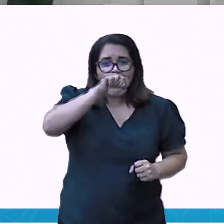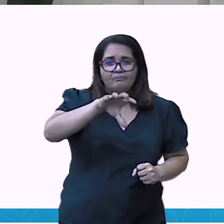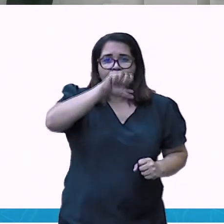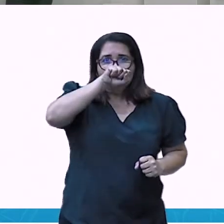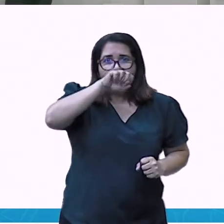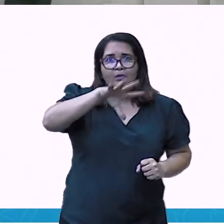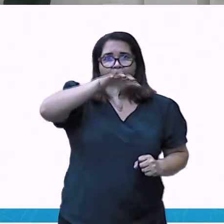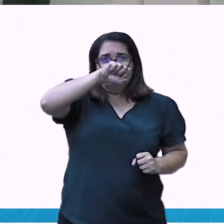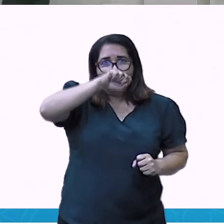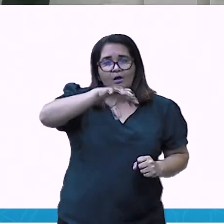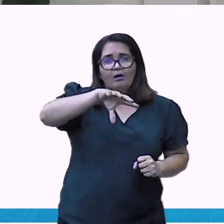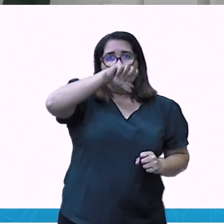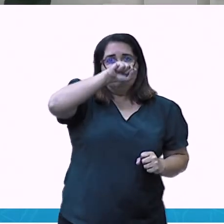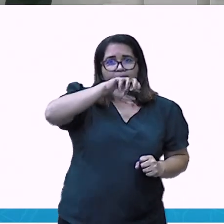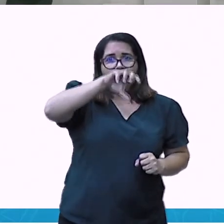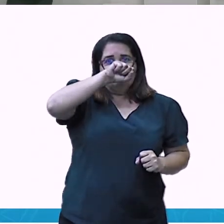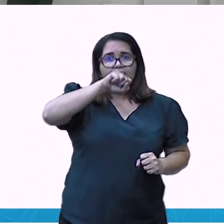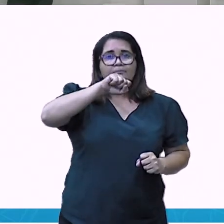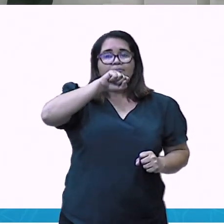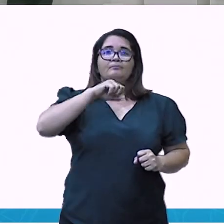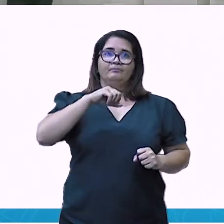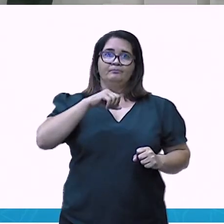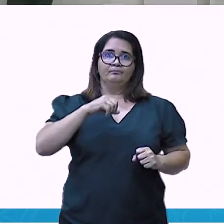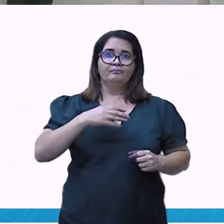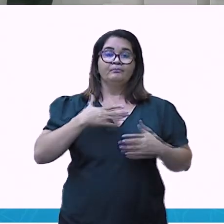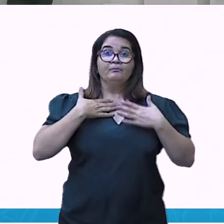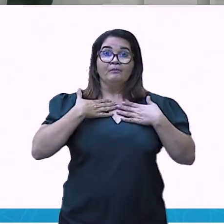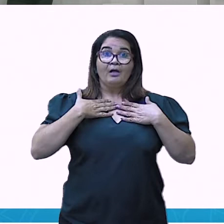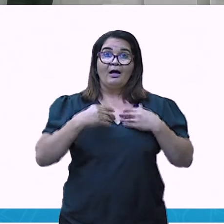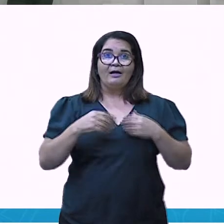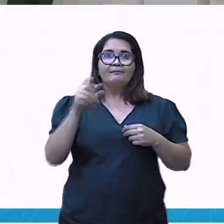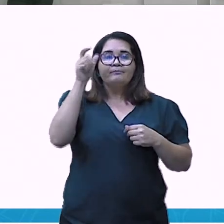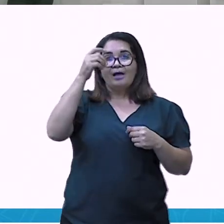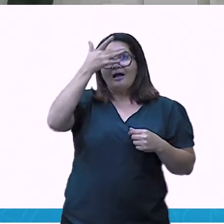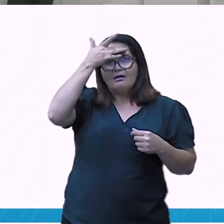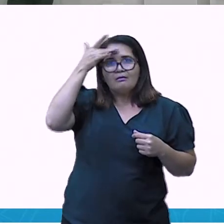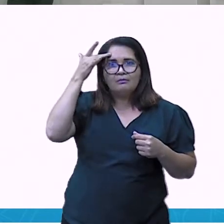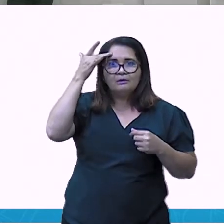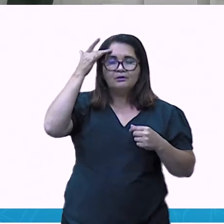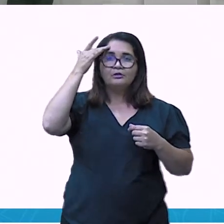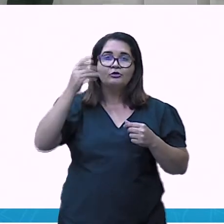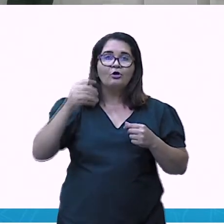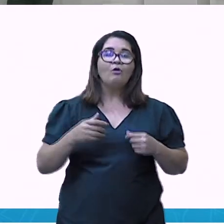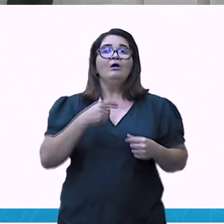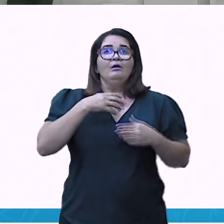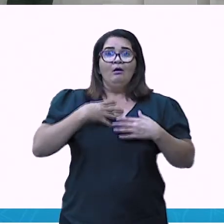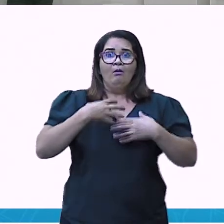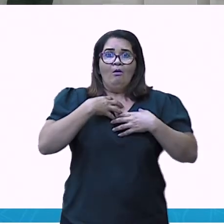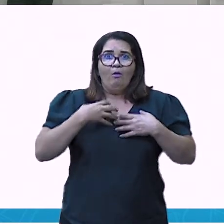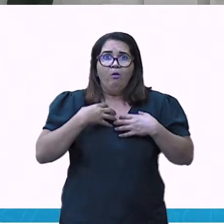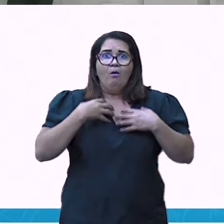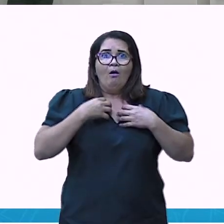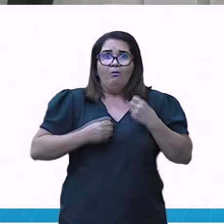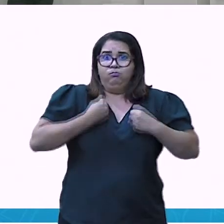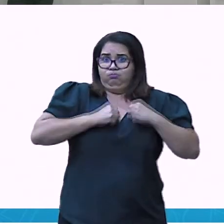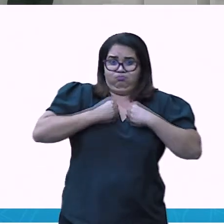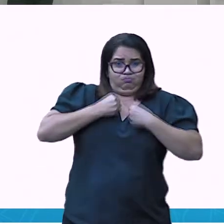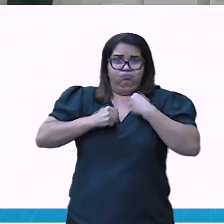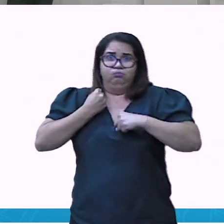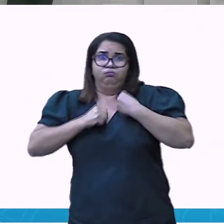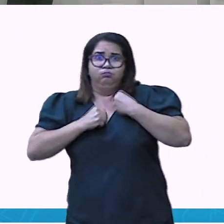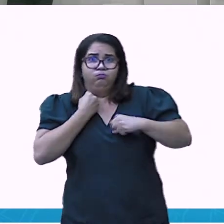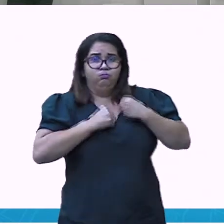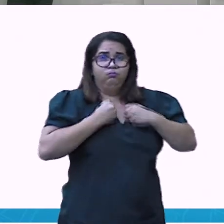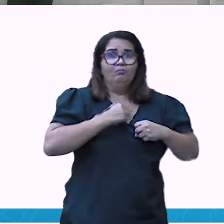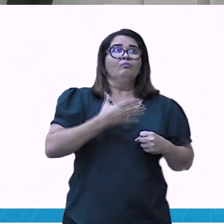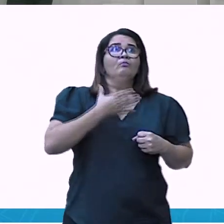né, a boca, a garganta, o esôfago, a traqueia, bem menores do que de um adulto. Então,